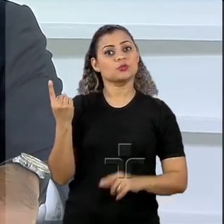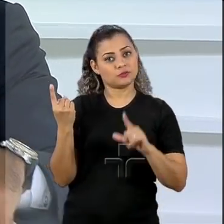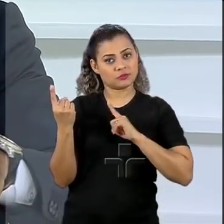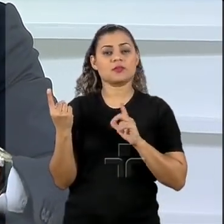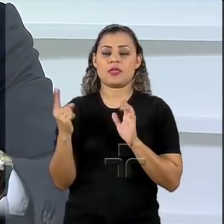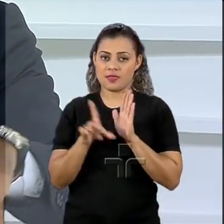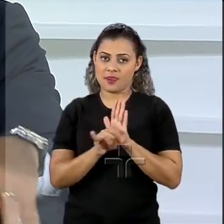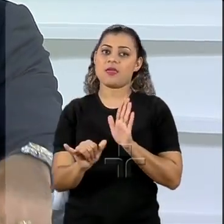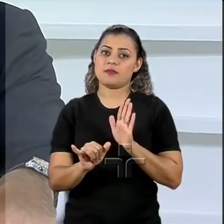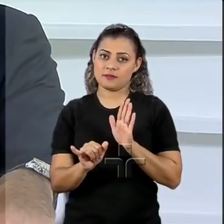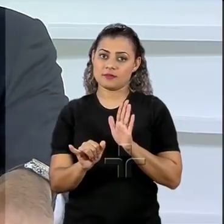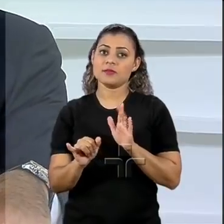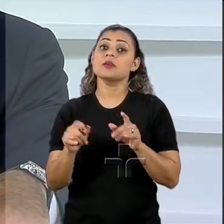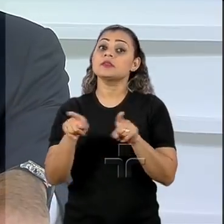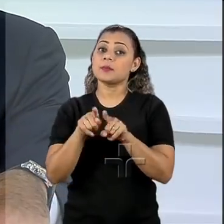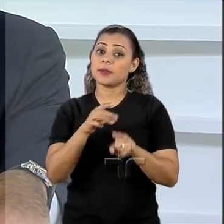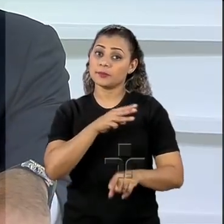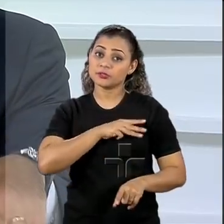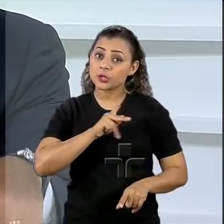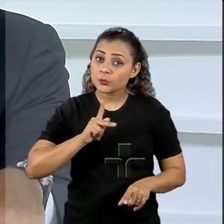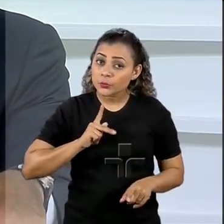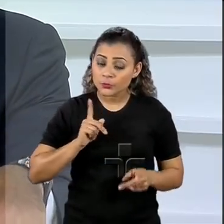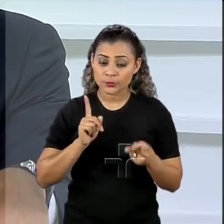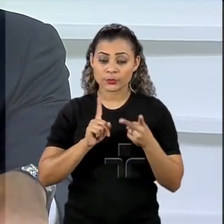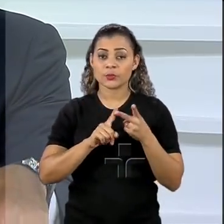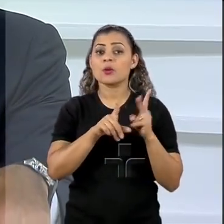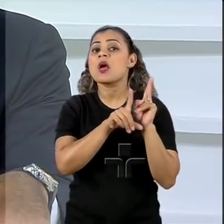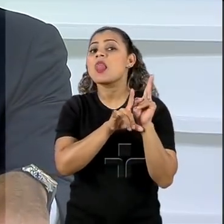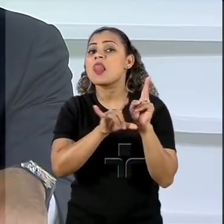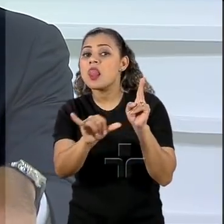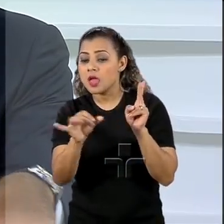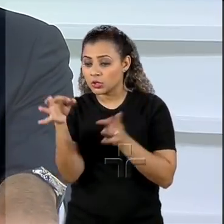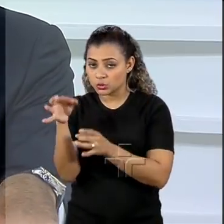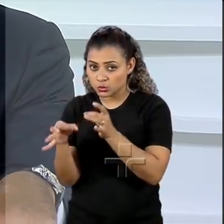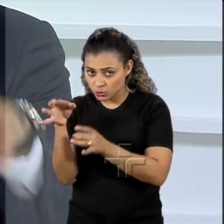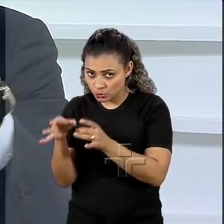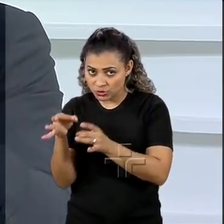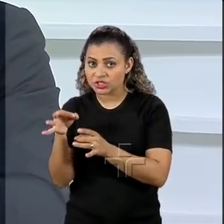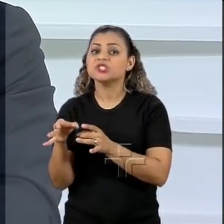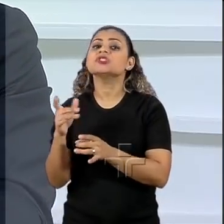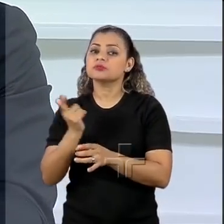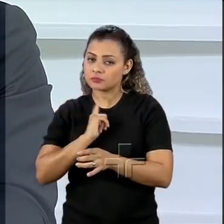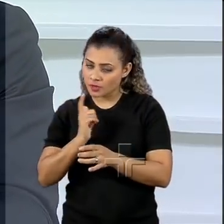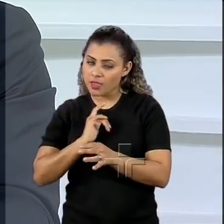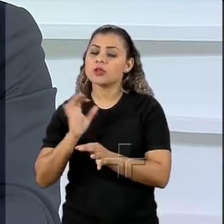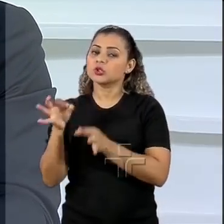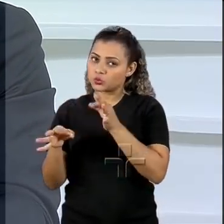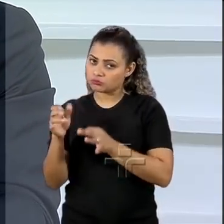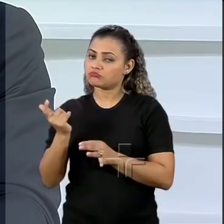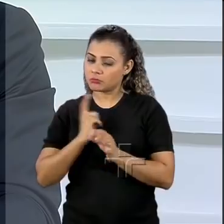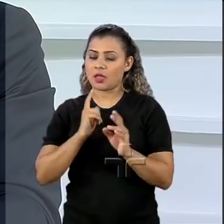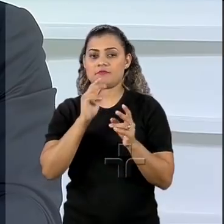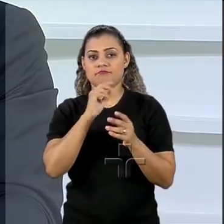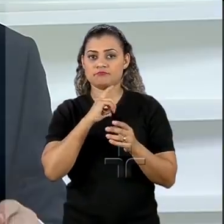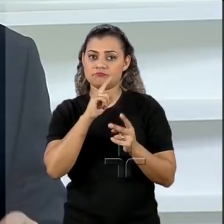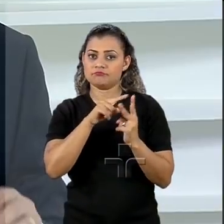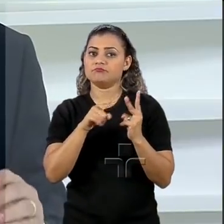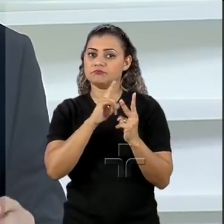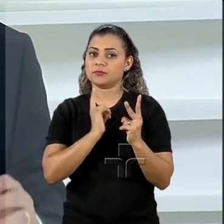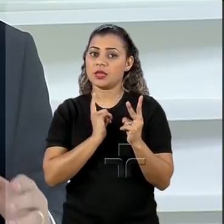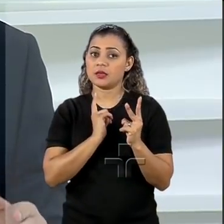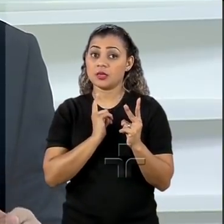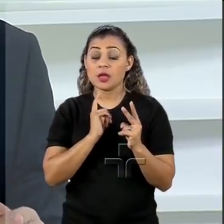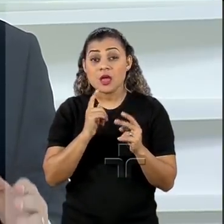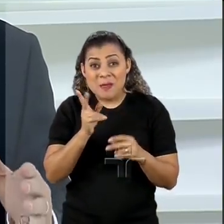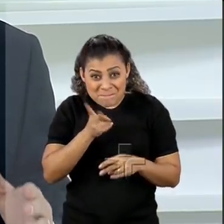do Ministério Público e na própria lei orgânica da magistratura, a LOMAN. Então, mesmo quando o juiz